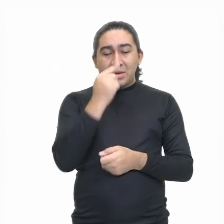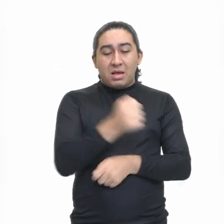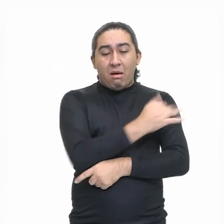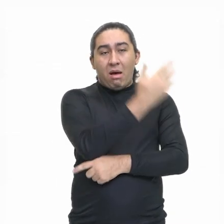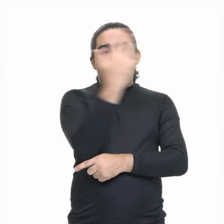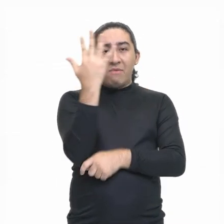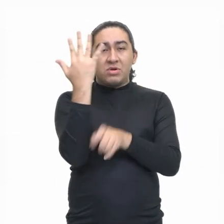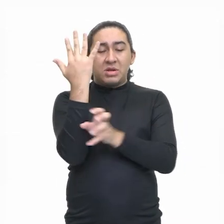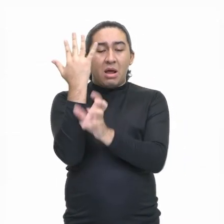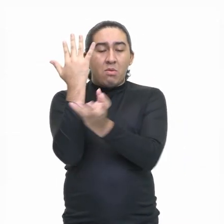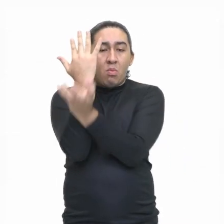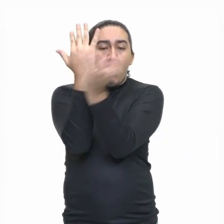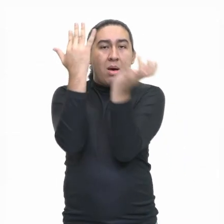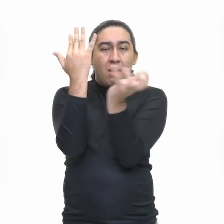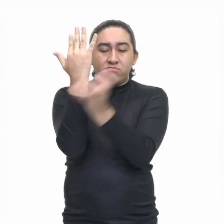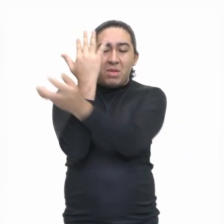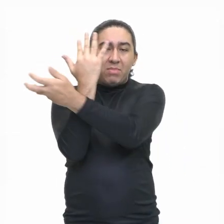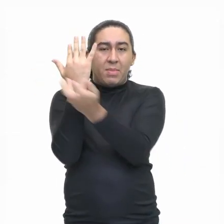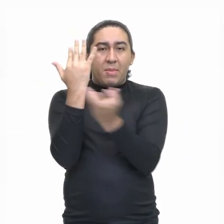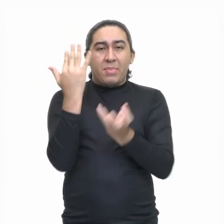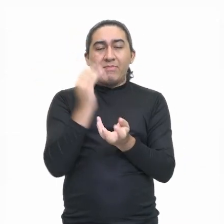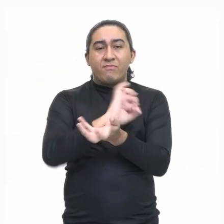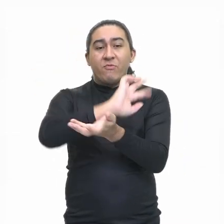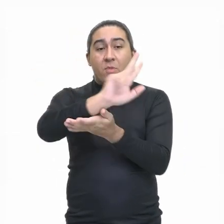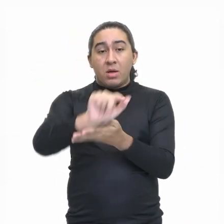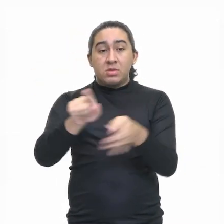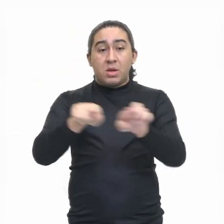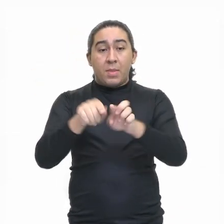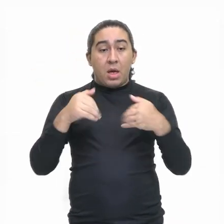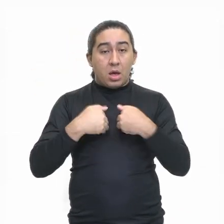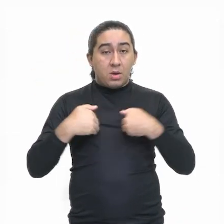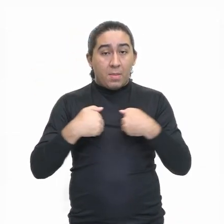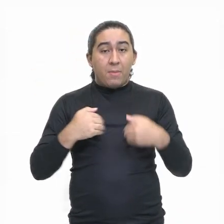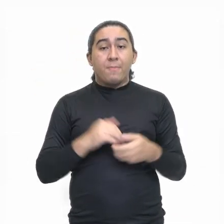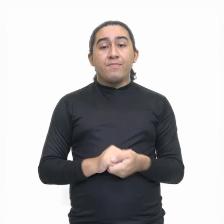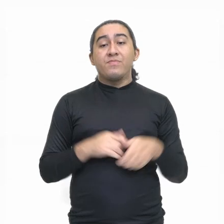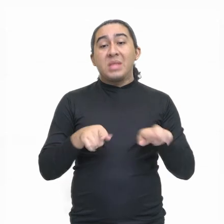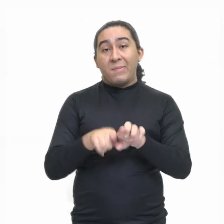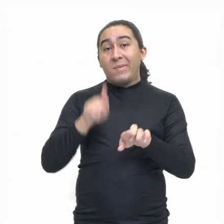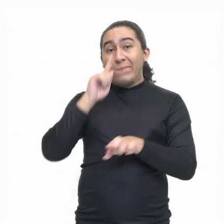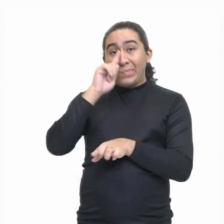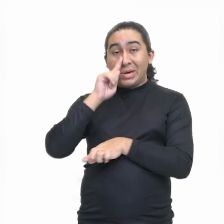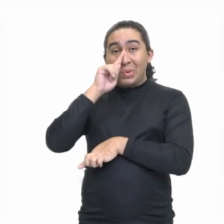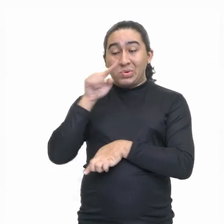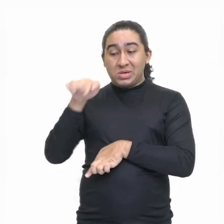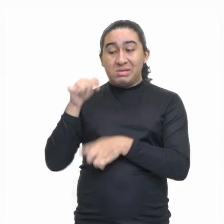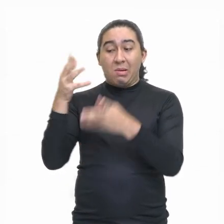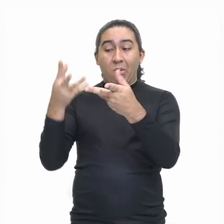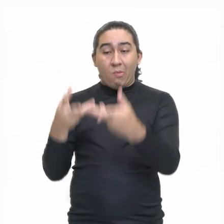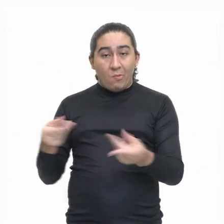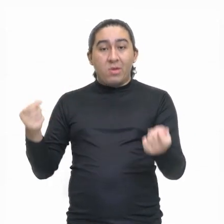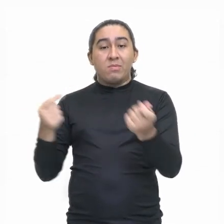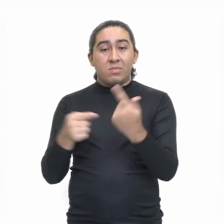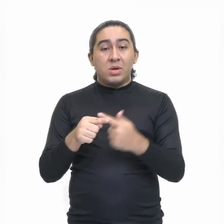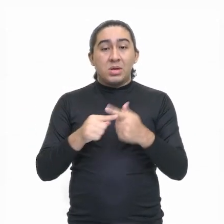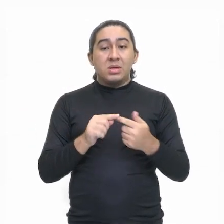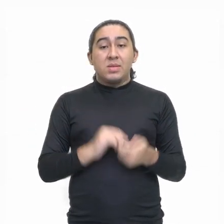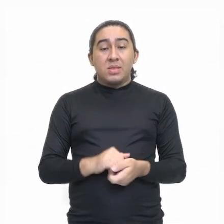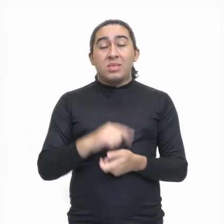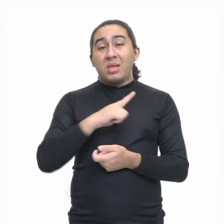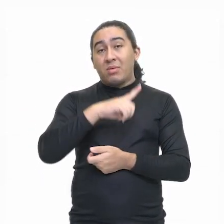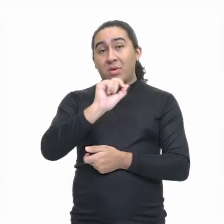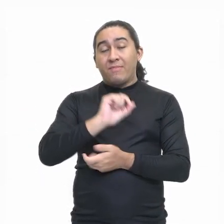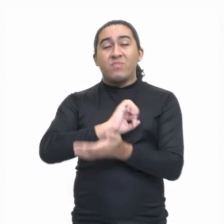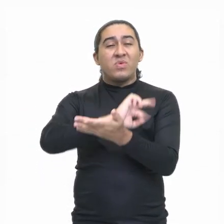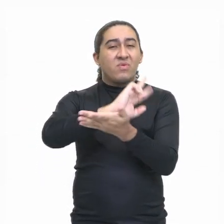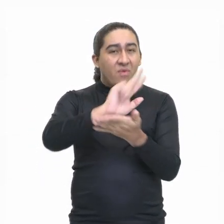imagem, né, com alguns animais característicos, e também é muito ameaçado, né, o bioma cerrado. Nós vimos várias